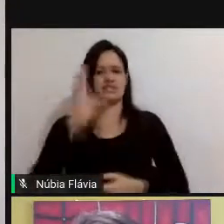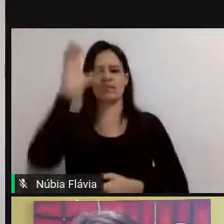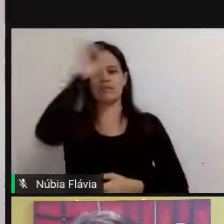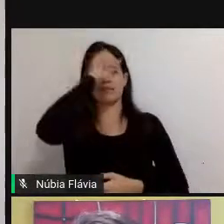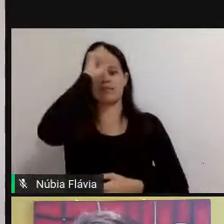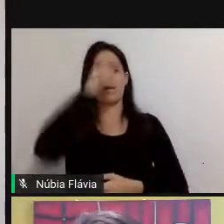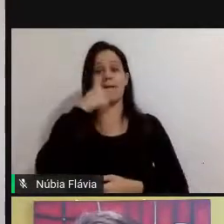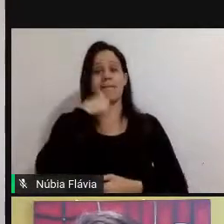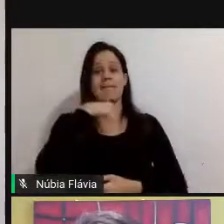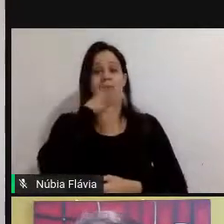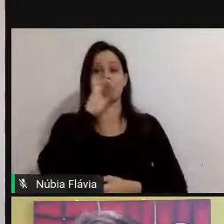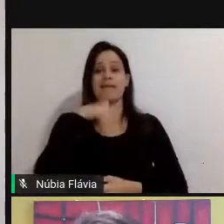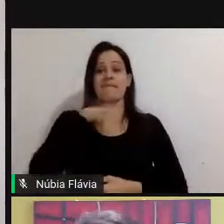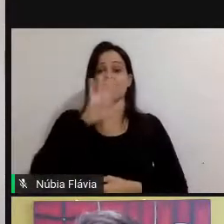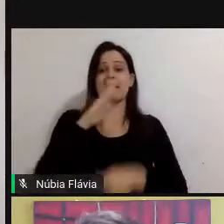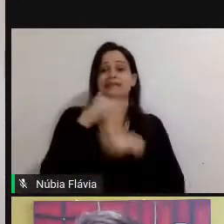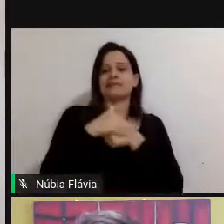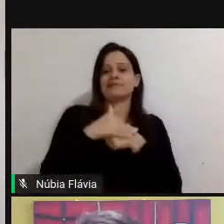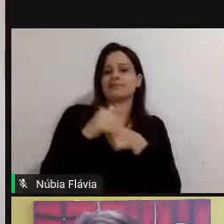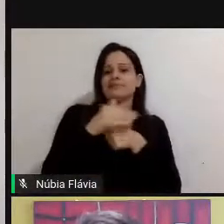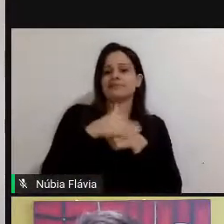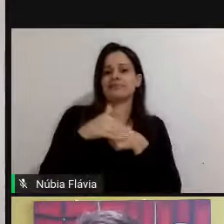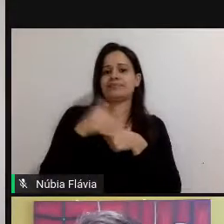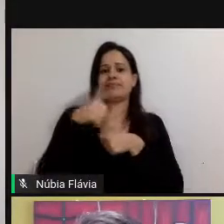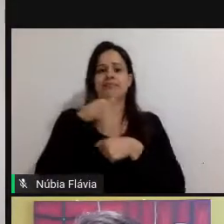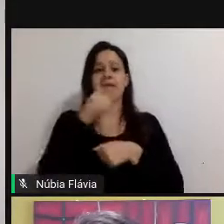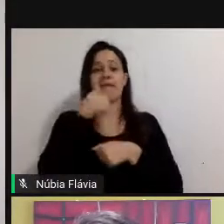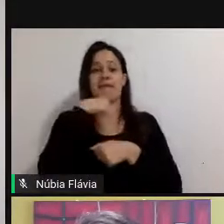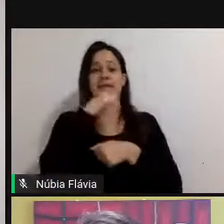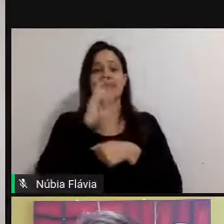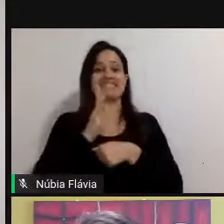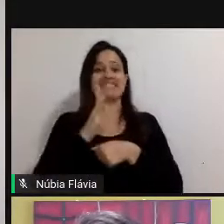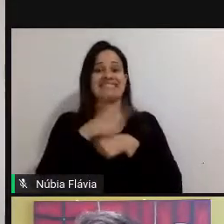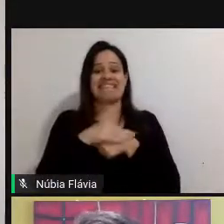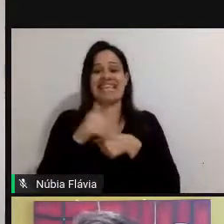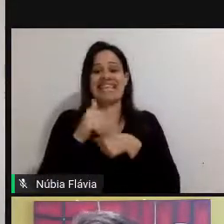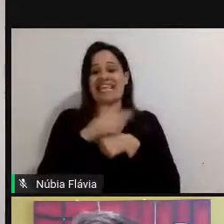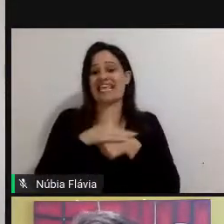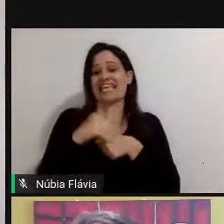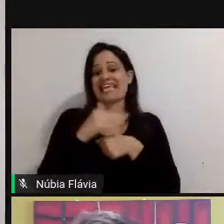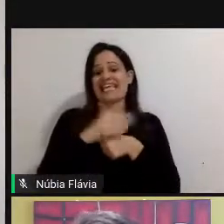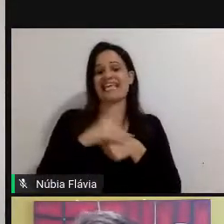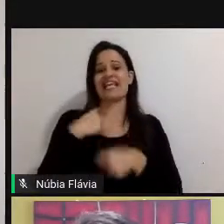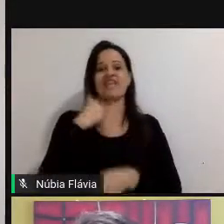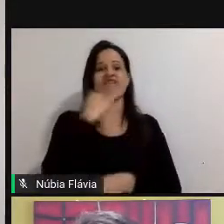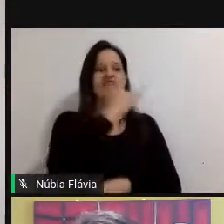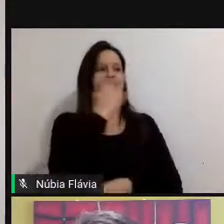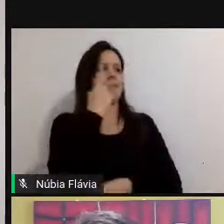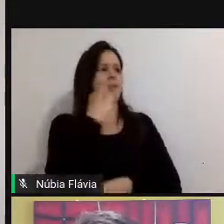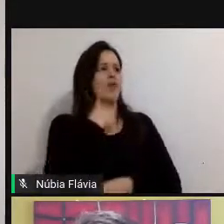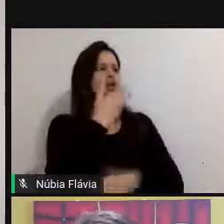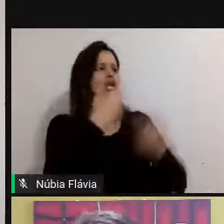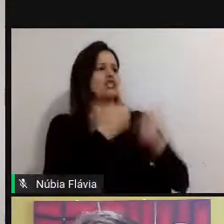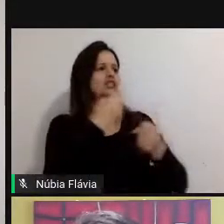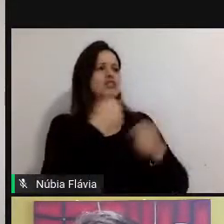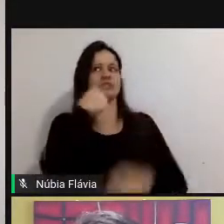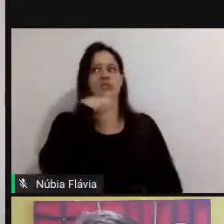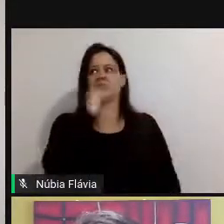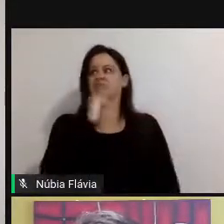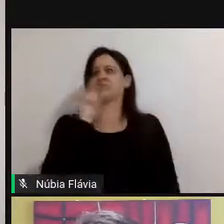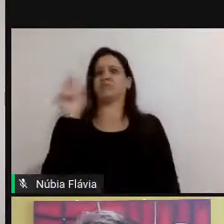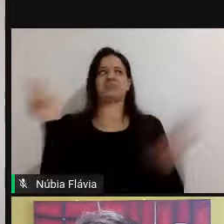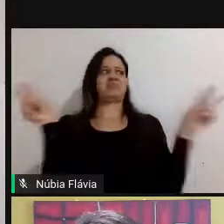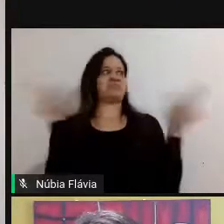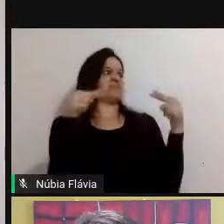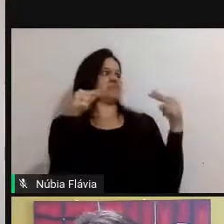minha mãe era mais super protetora, né? Eu acho que é mal de mãe. Então, a hora que eu falei pro meu pai que eu queria dirigir, ela deu uma olhada para ele assim, parece que deu um balãozinho